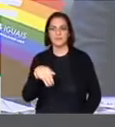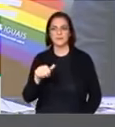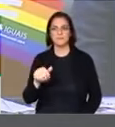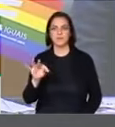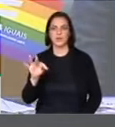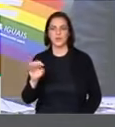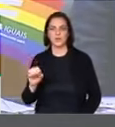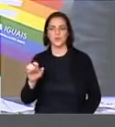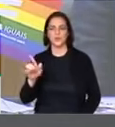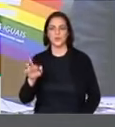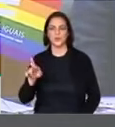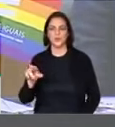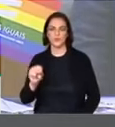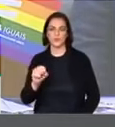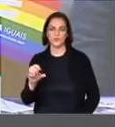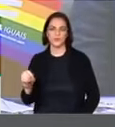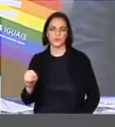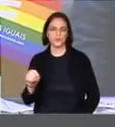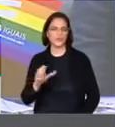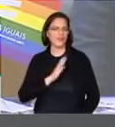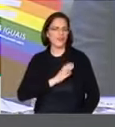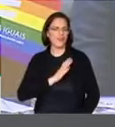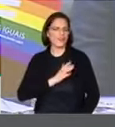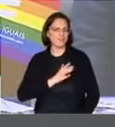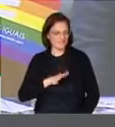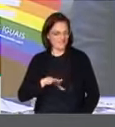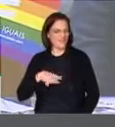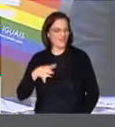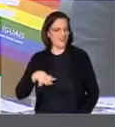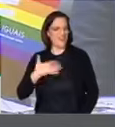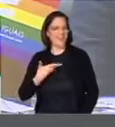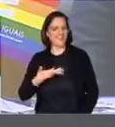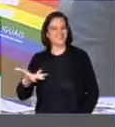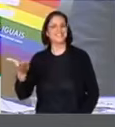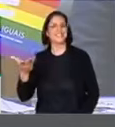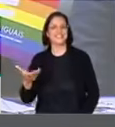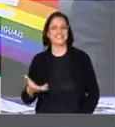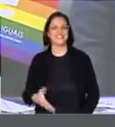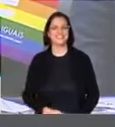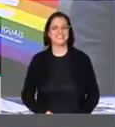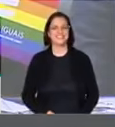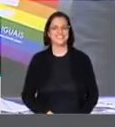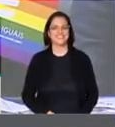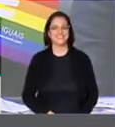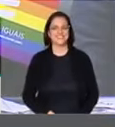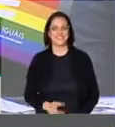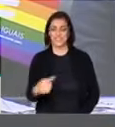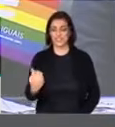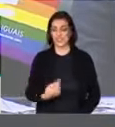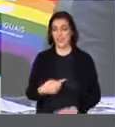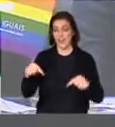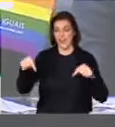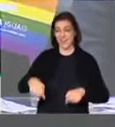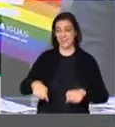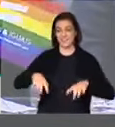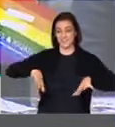se joga coração, coragem, porque aqui a gente está se dando as mãos